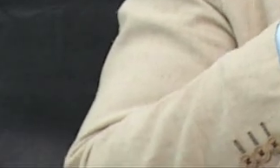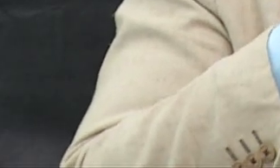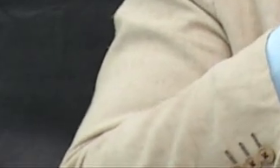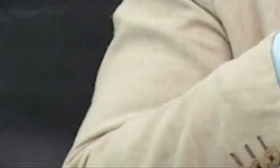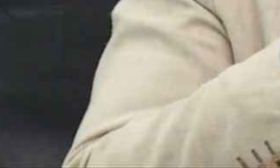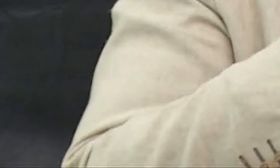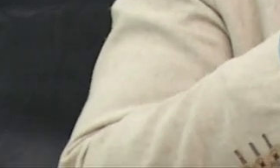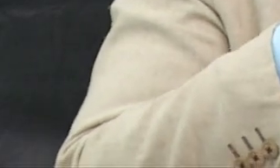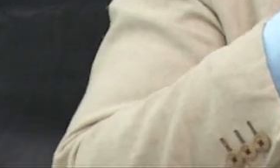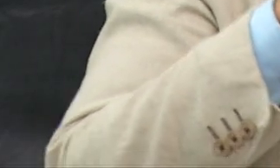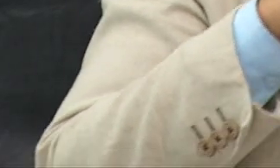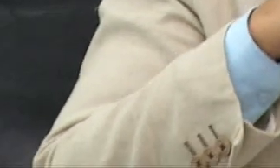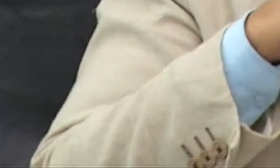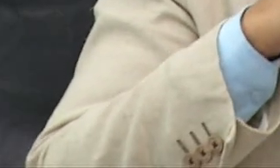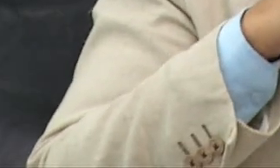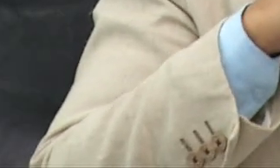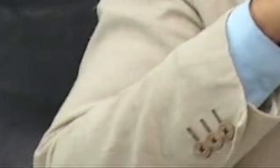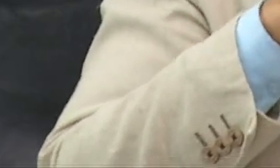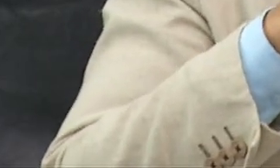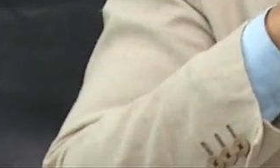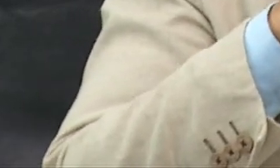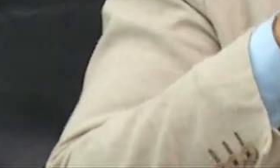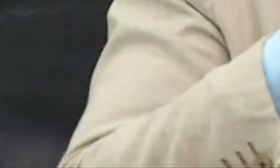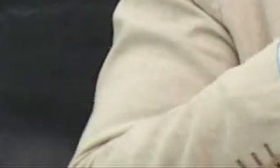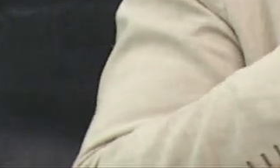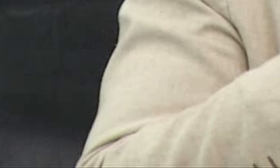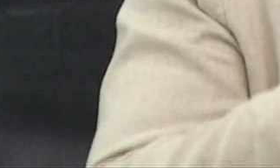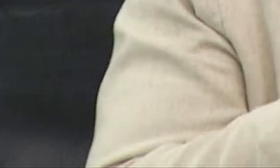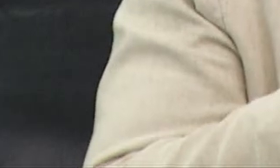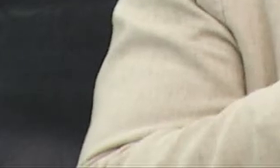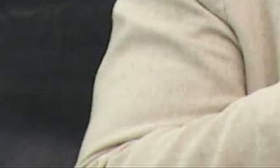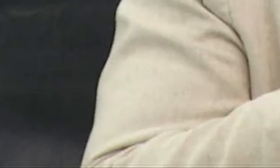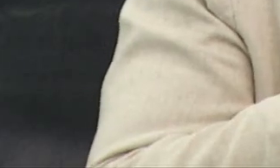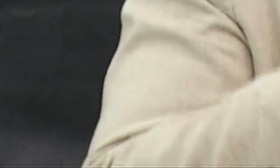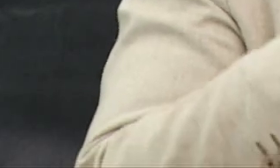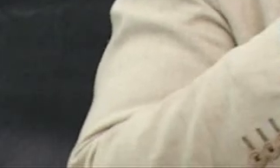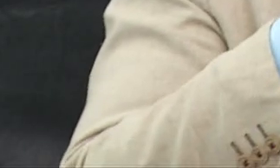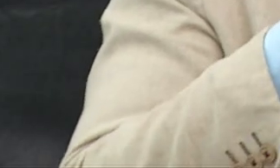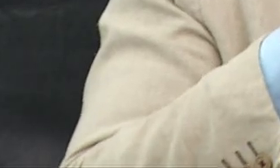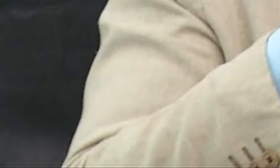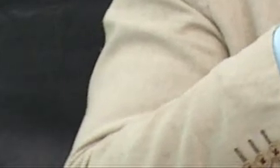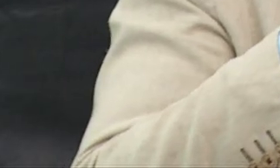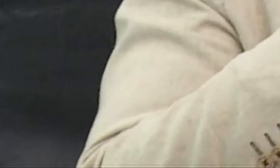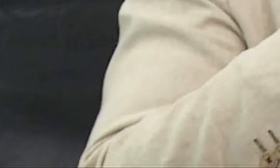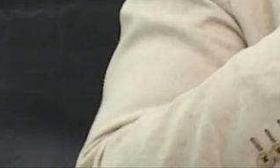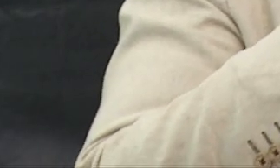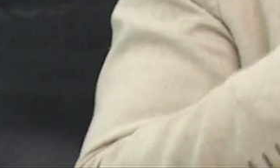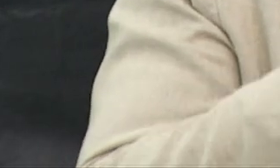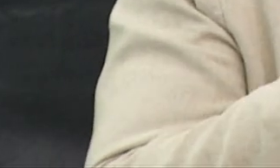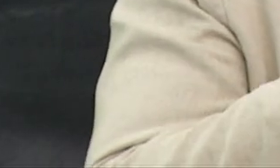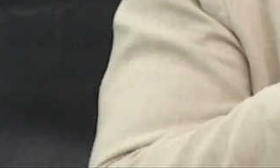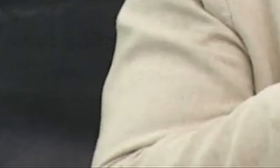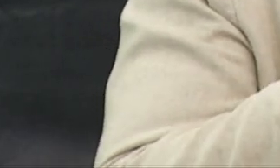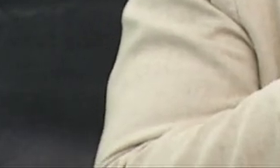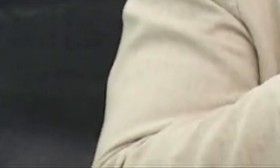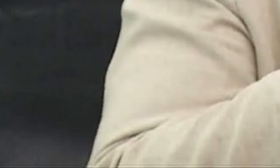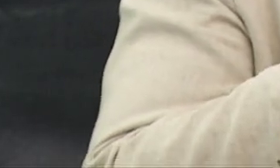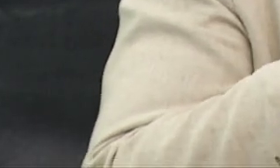É questão cultural e também religiosa, né? Meu pai, falecido hoje, completando